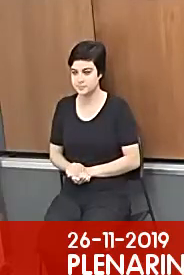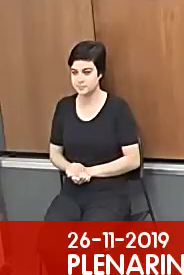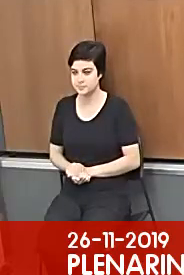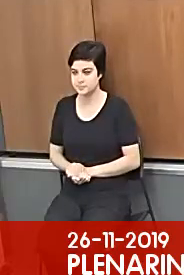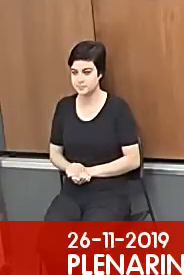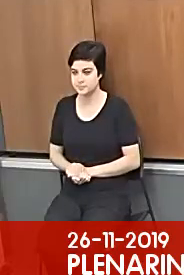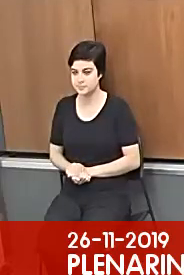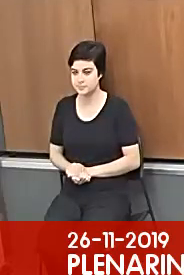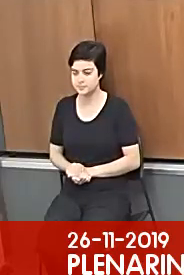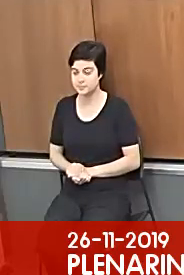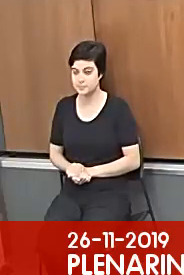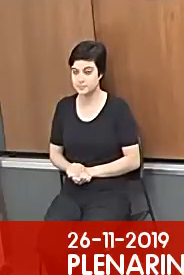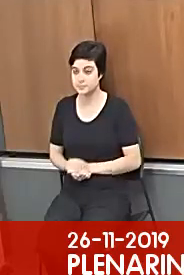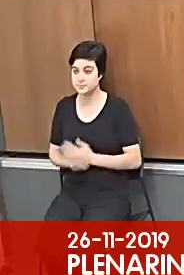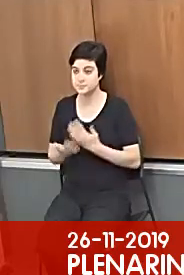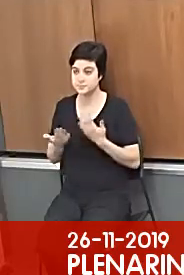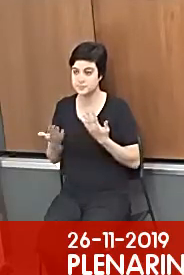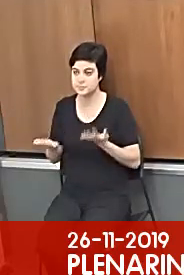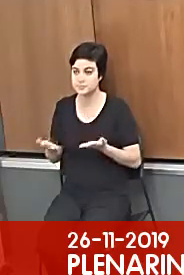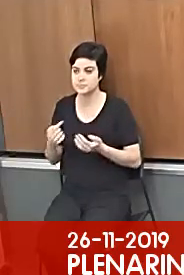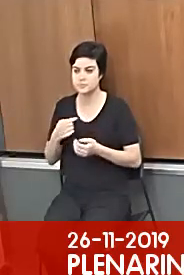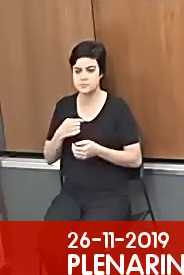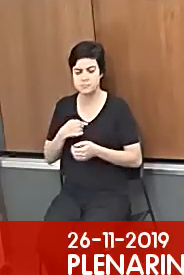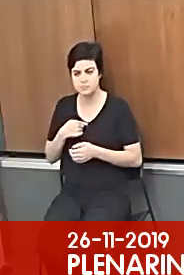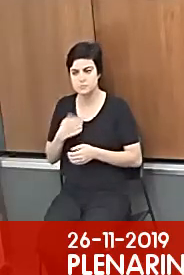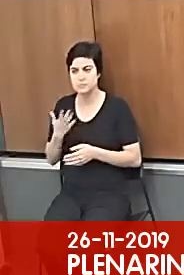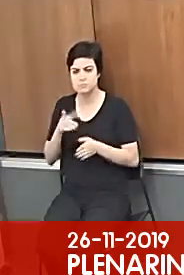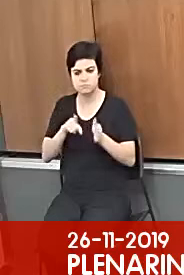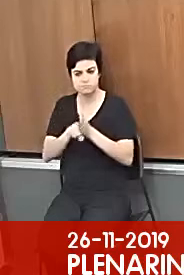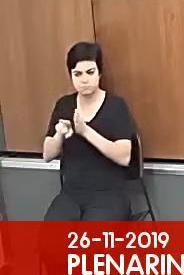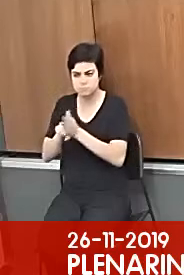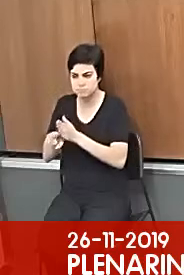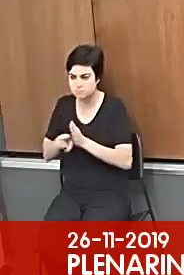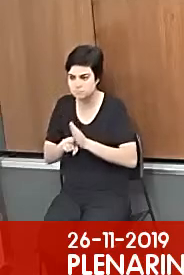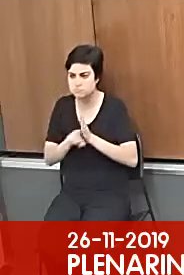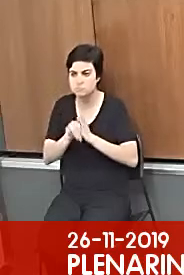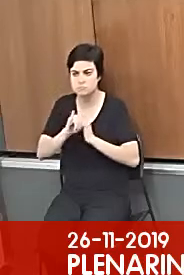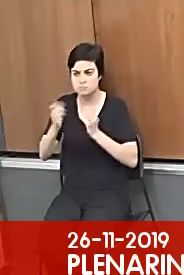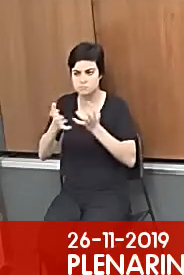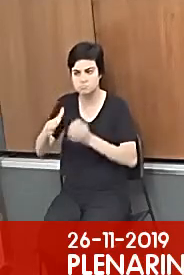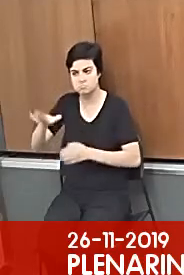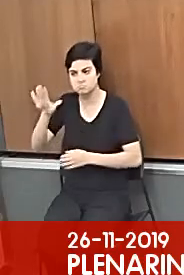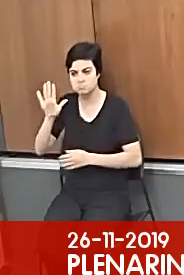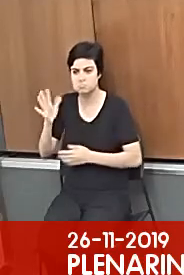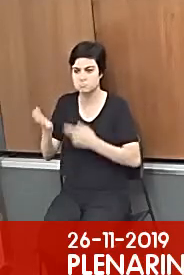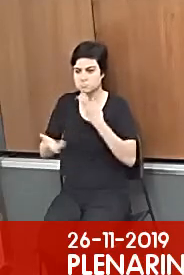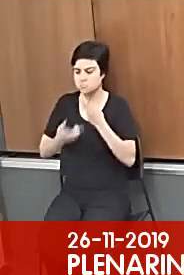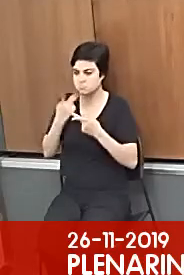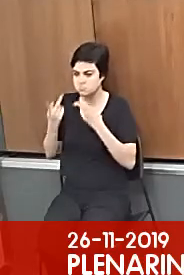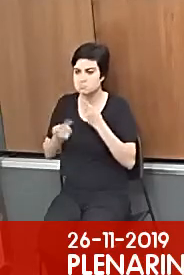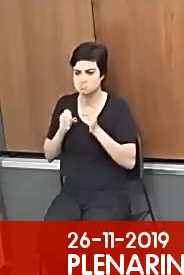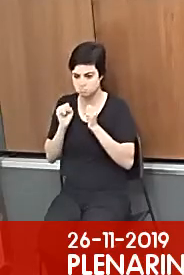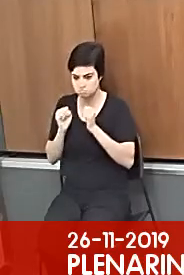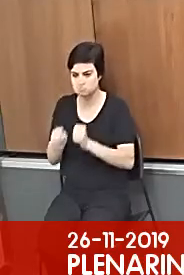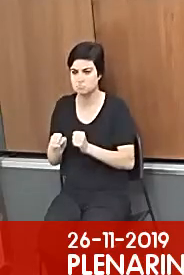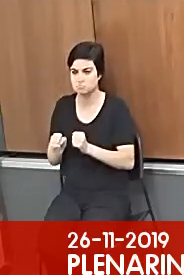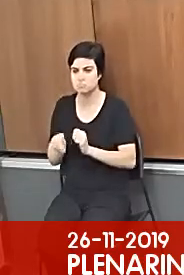Bom, eu indago a todos que estão presentes, se alguém, mais alguém, quer fazer uso da palavra, pronunciar,